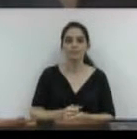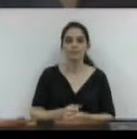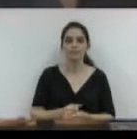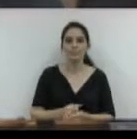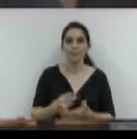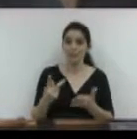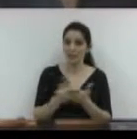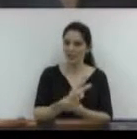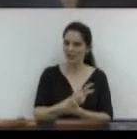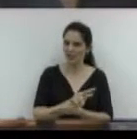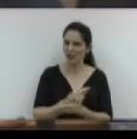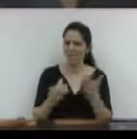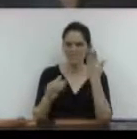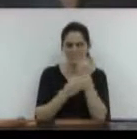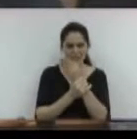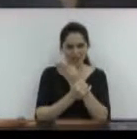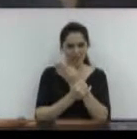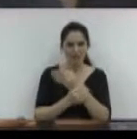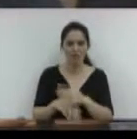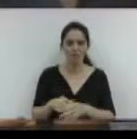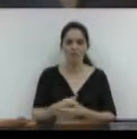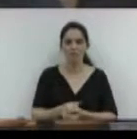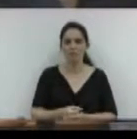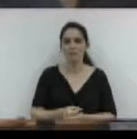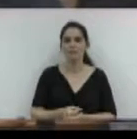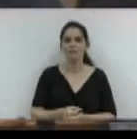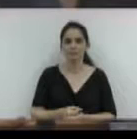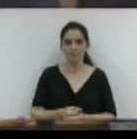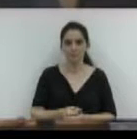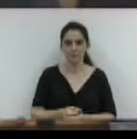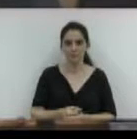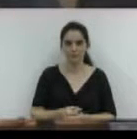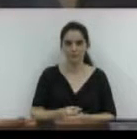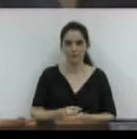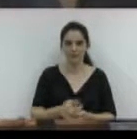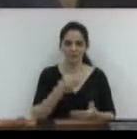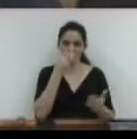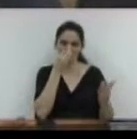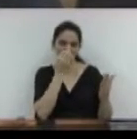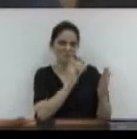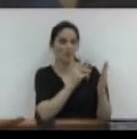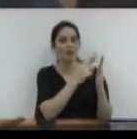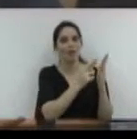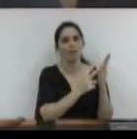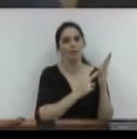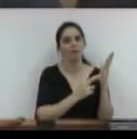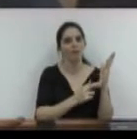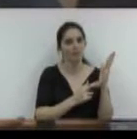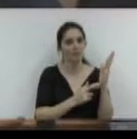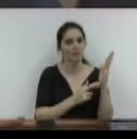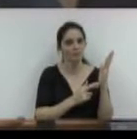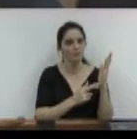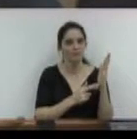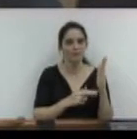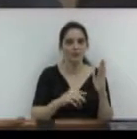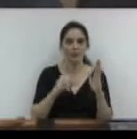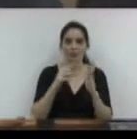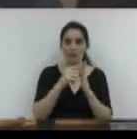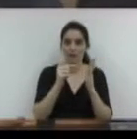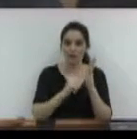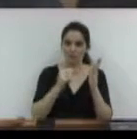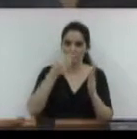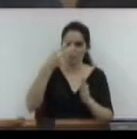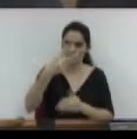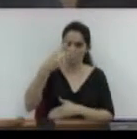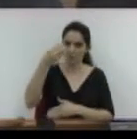grave ou reiterada aos preceitos regimentais. Artigo 365.